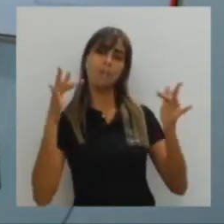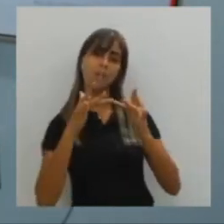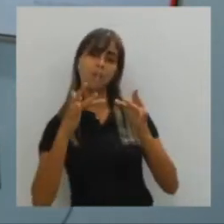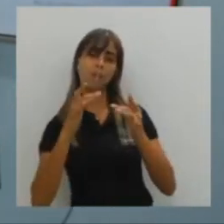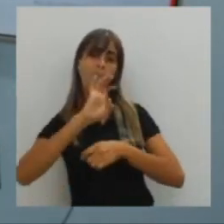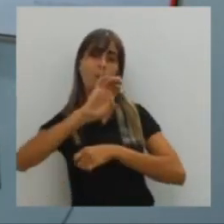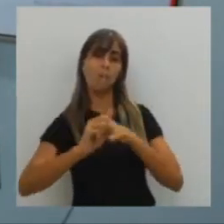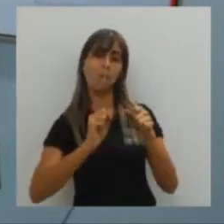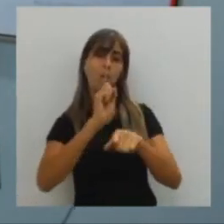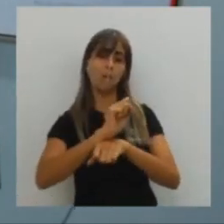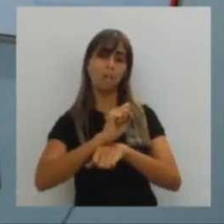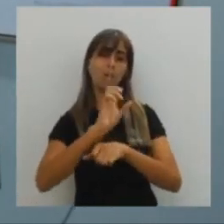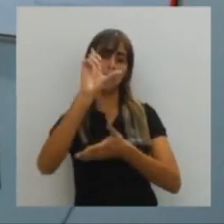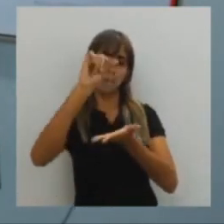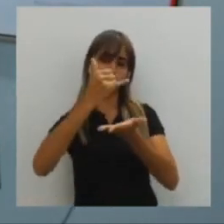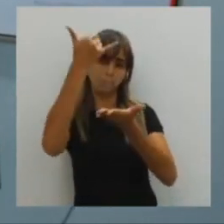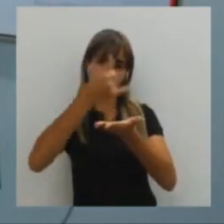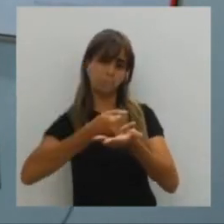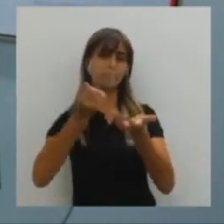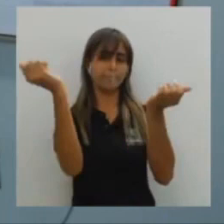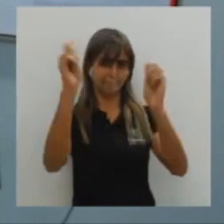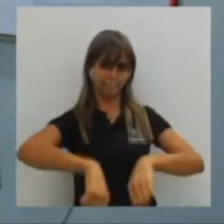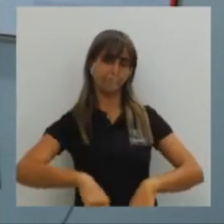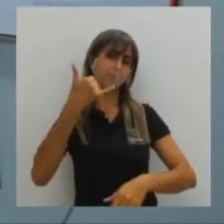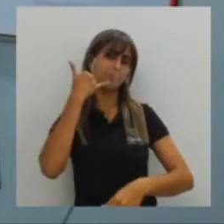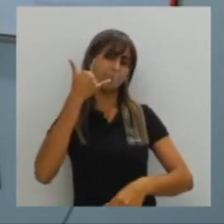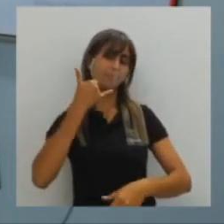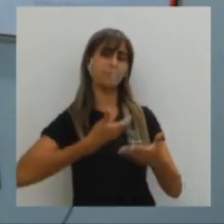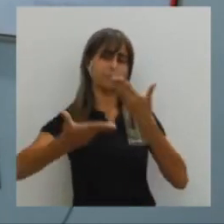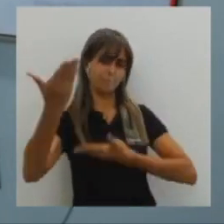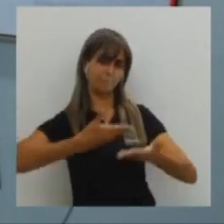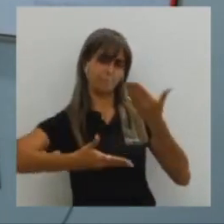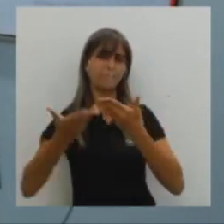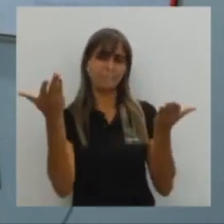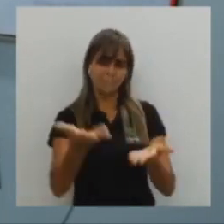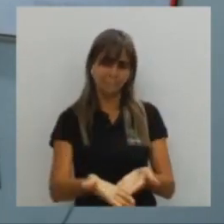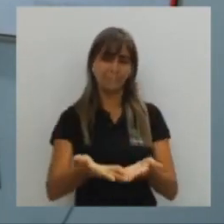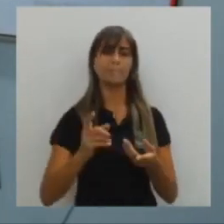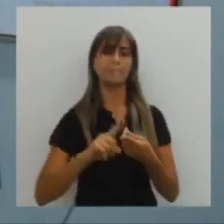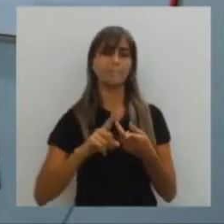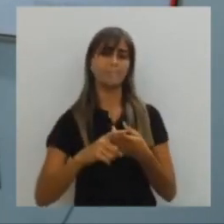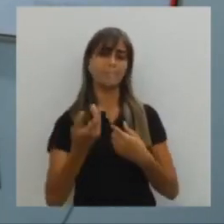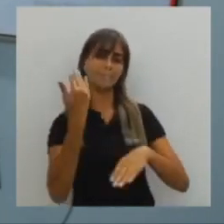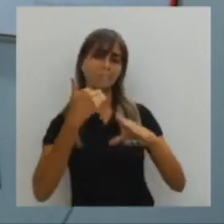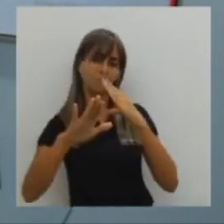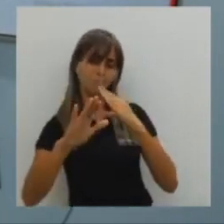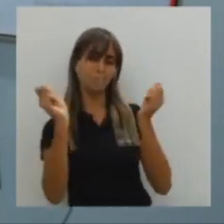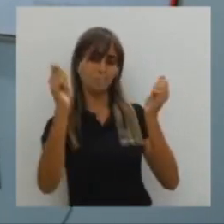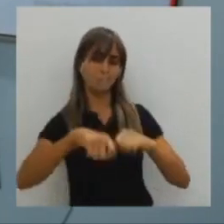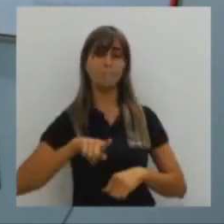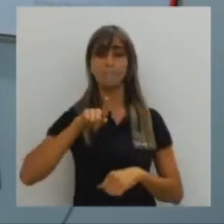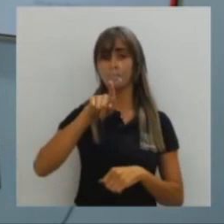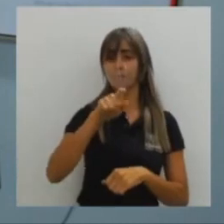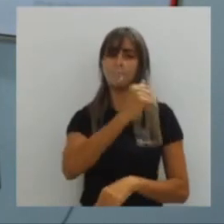que é o aplicativo da Secretaria da Educação. Você pode baixar e interagir agora, em tempo real, com a gente aqui, tá certo? Então, se